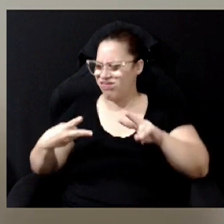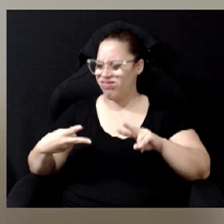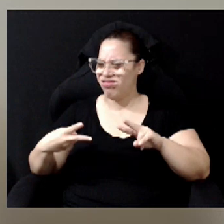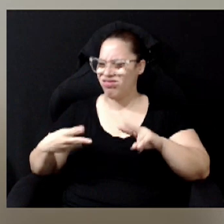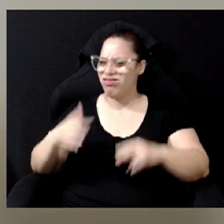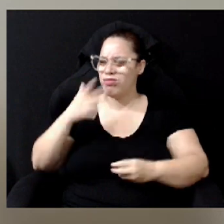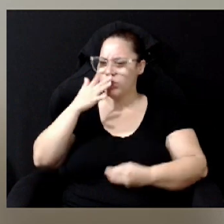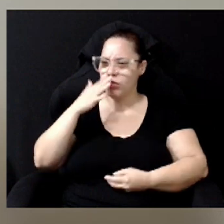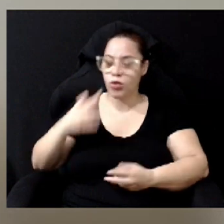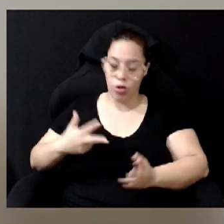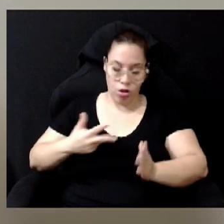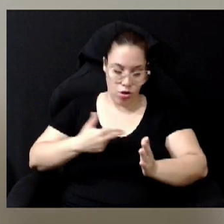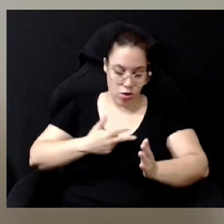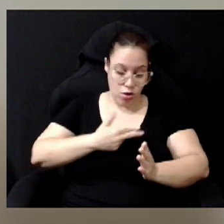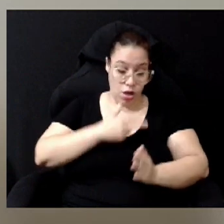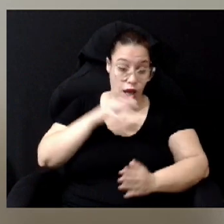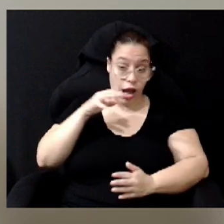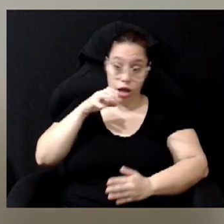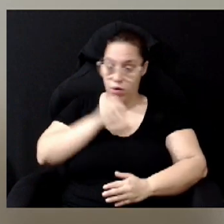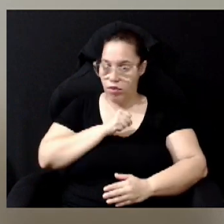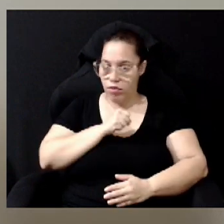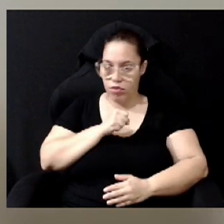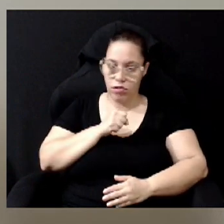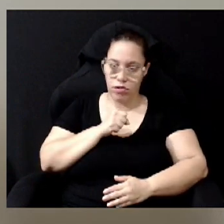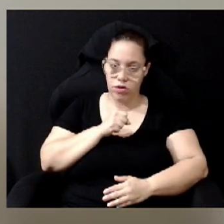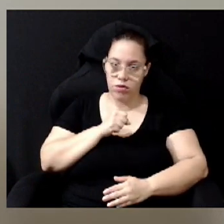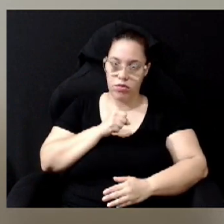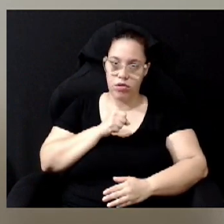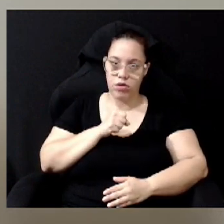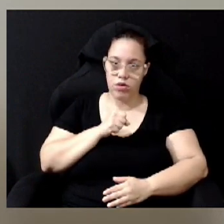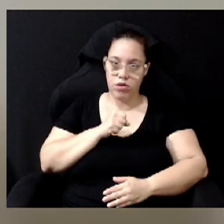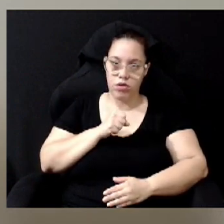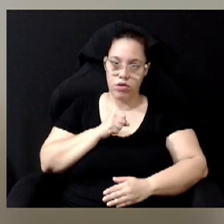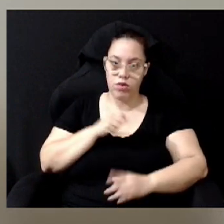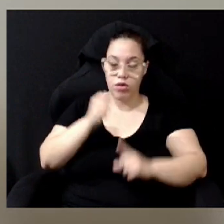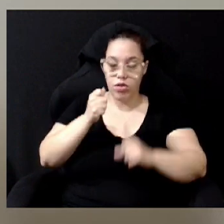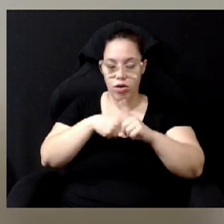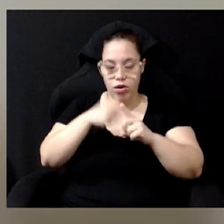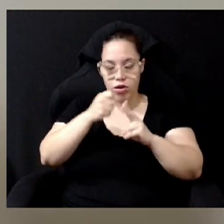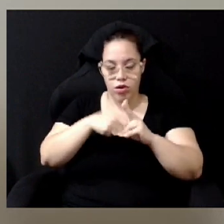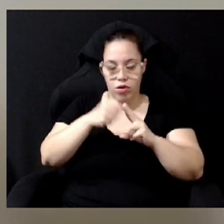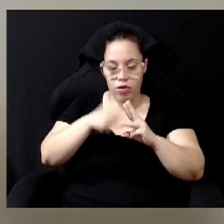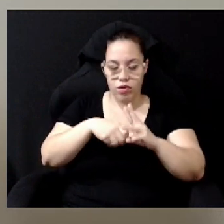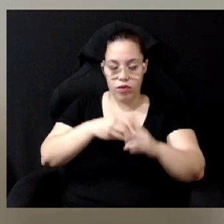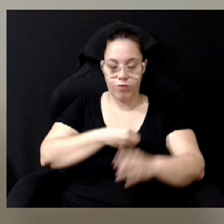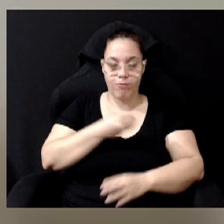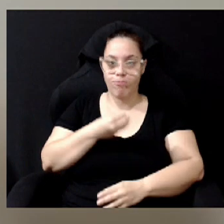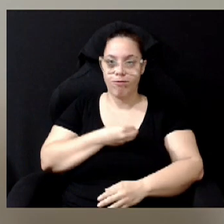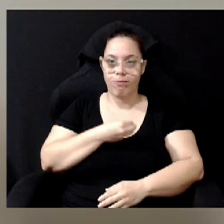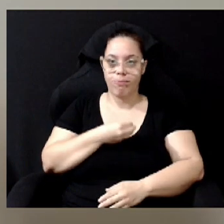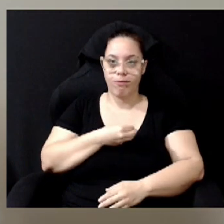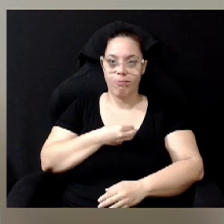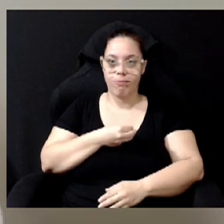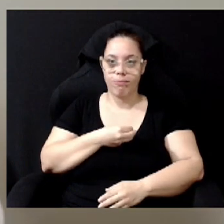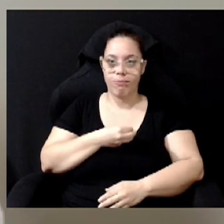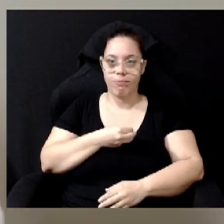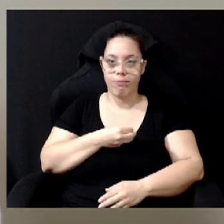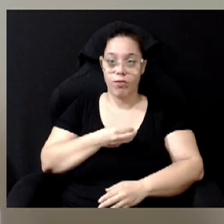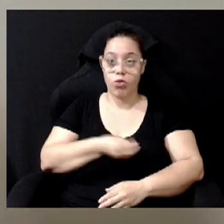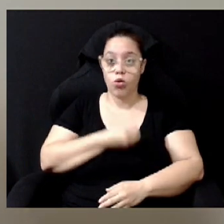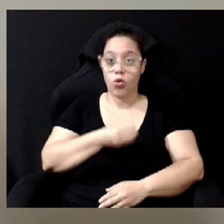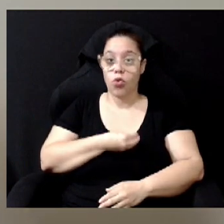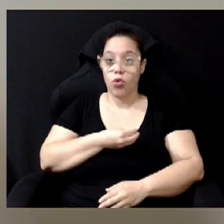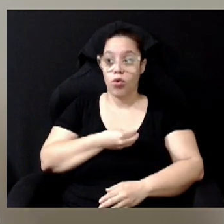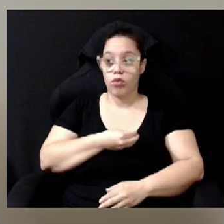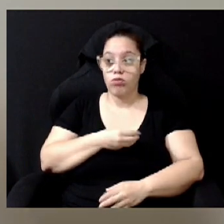operada rapidamente, logo nos primeiros dias, primeiros meses de vida, ou ela é incompatível com a vida. Um outro tipo